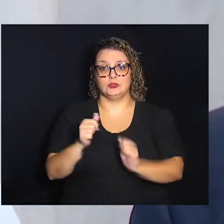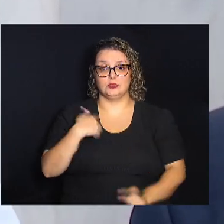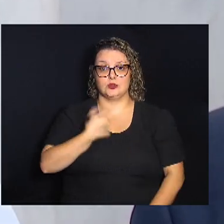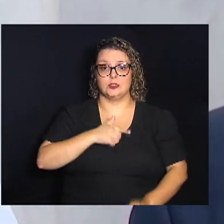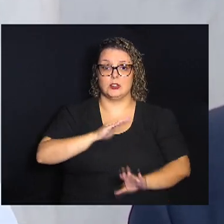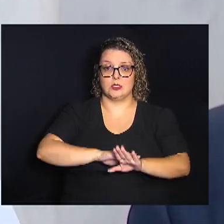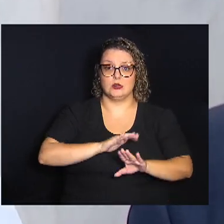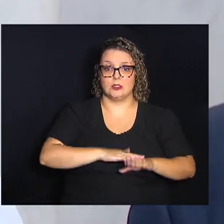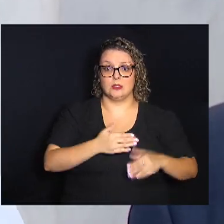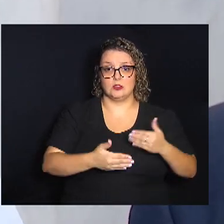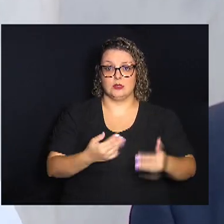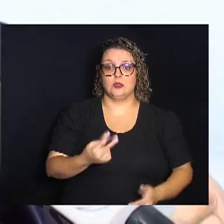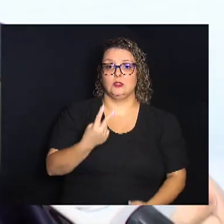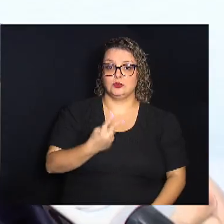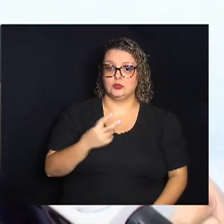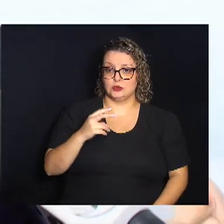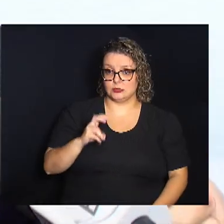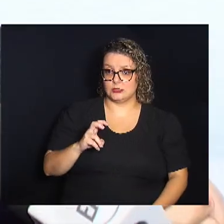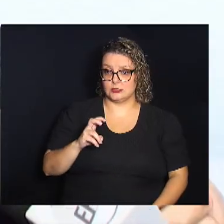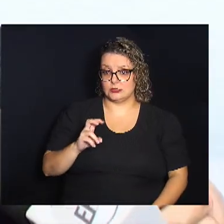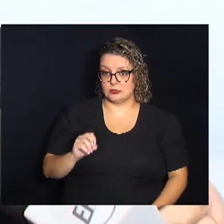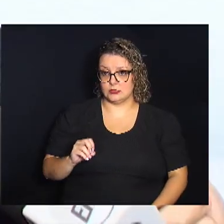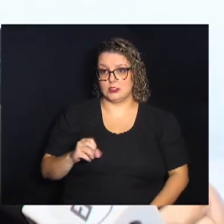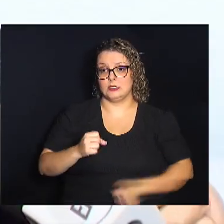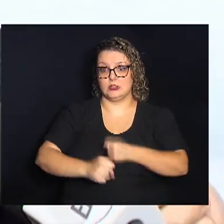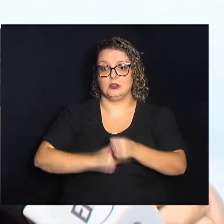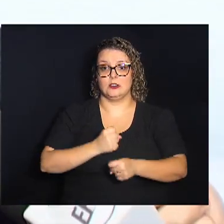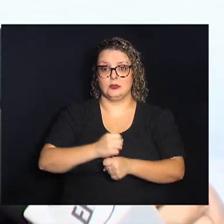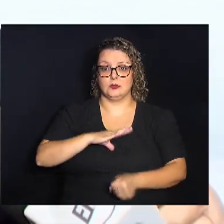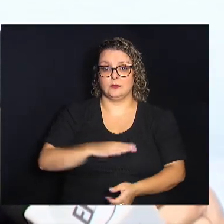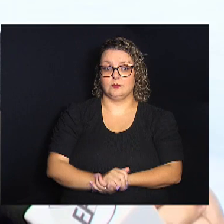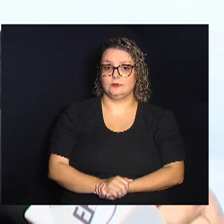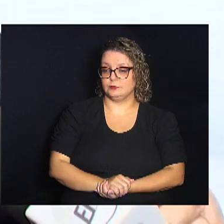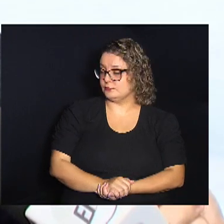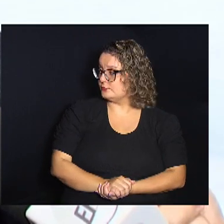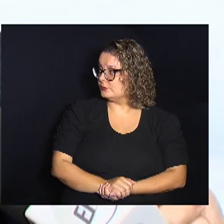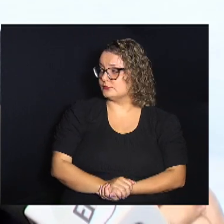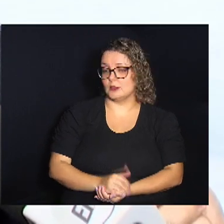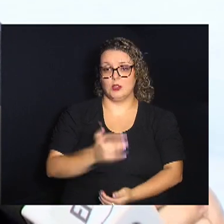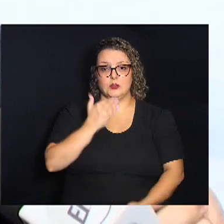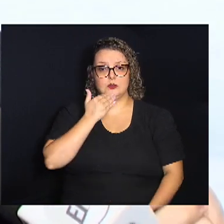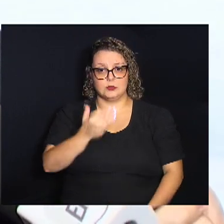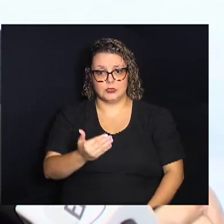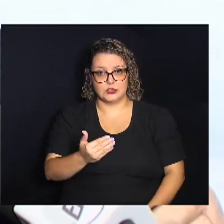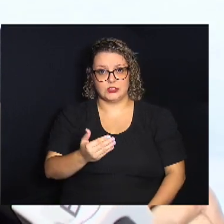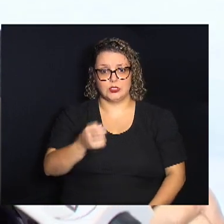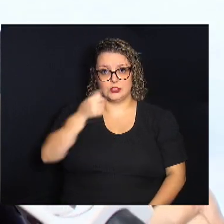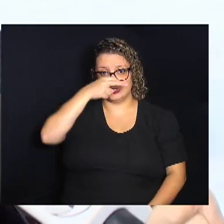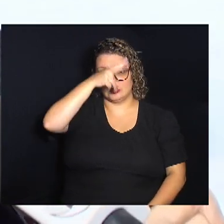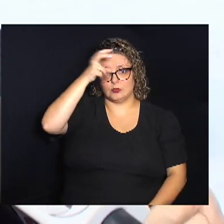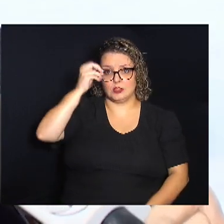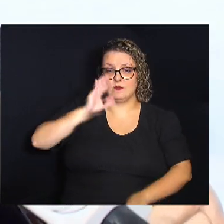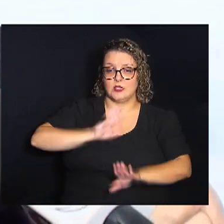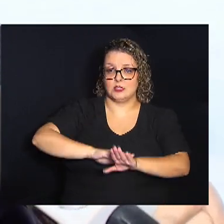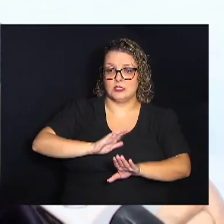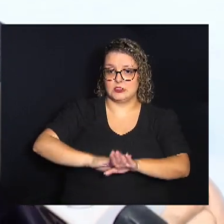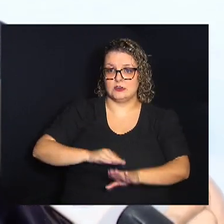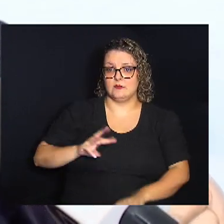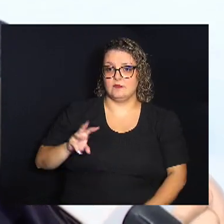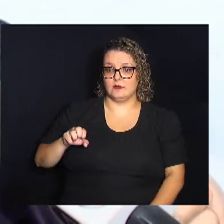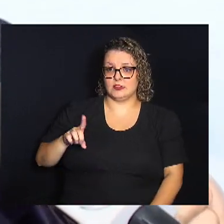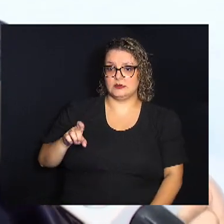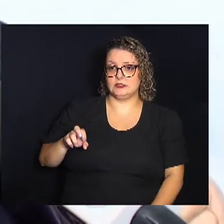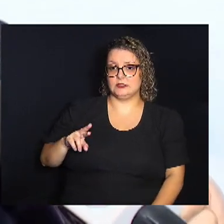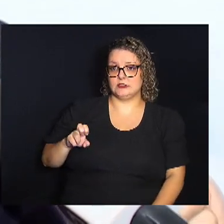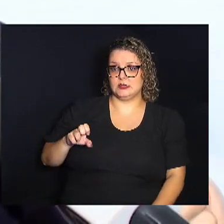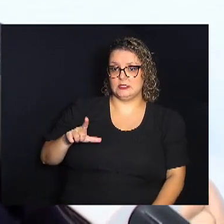atividades dos 250 anos da cidade. Dos pedidos que o prefeito em exercício, o Wanderley Almeida, falou, tem um que vai ter